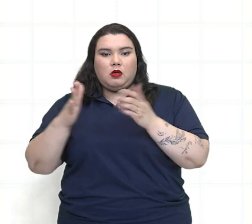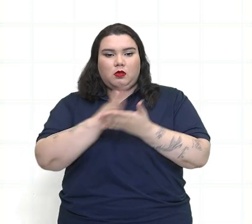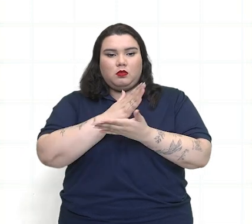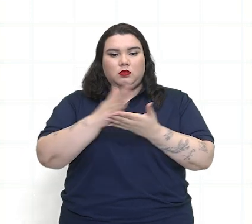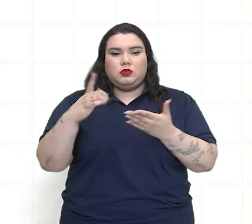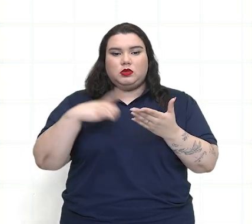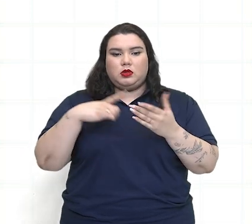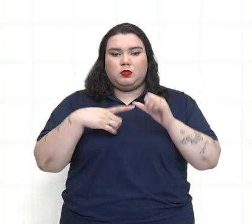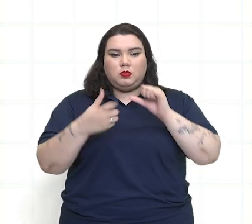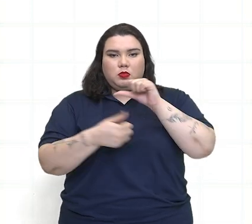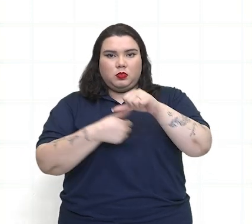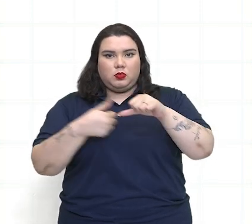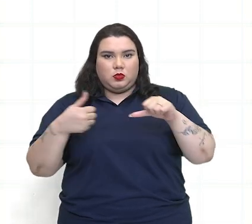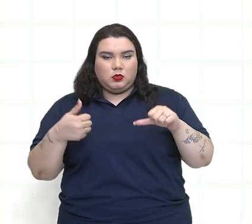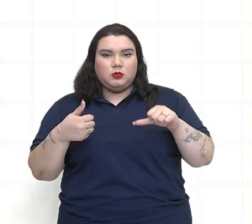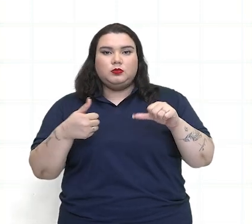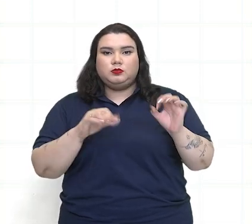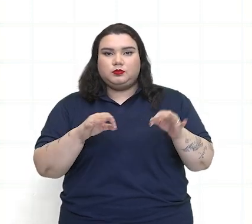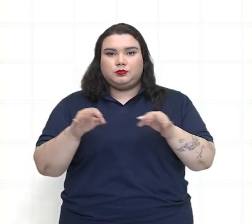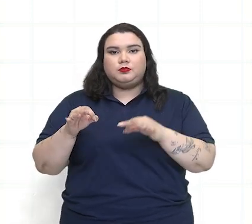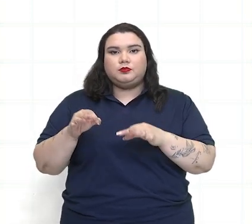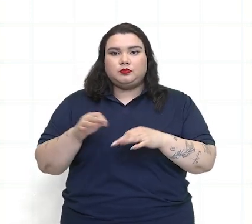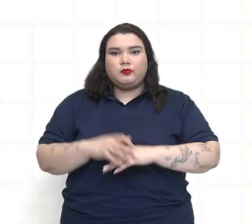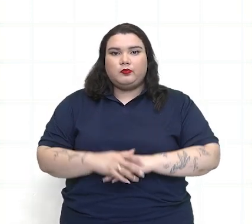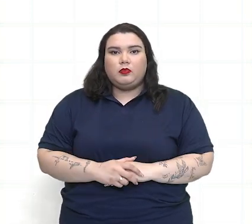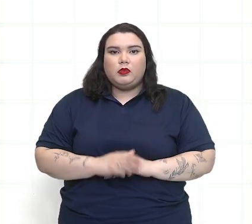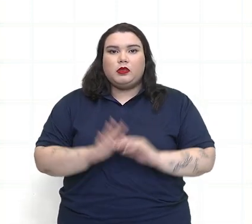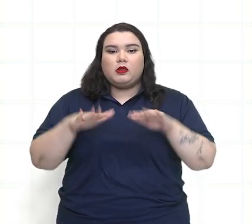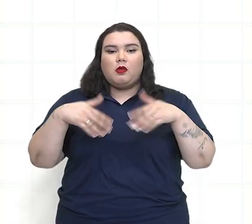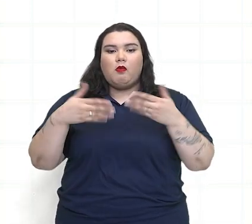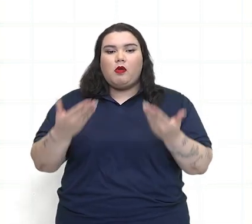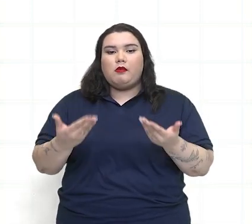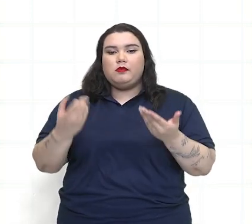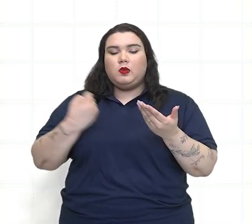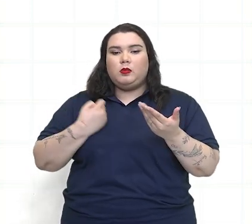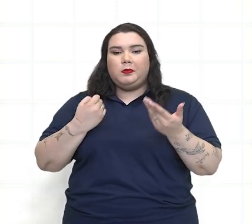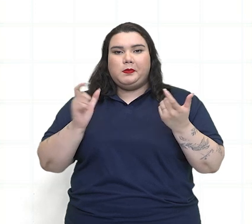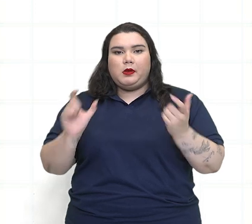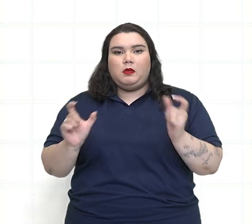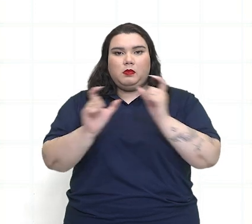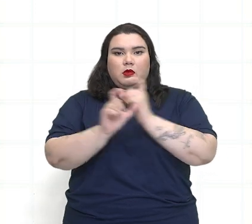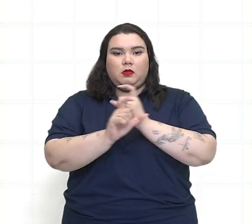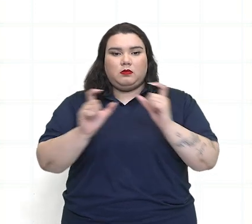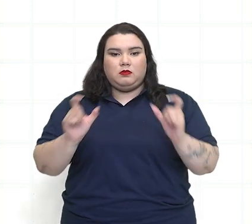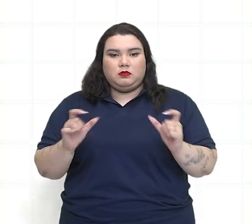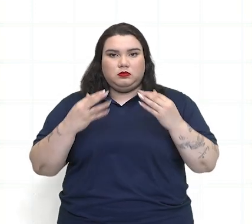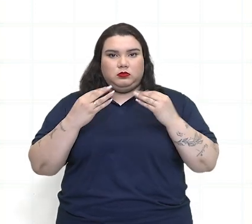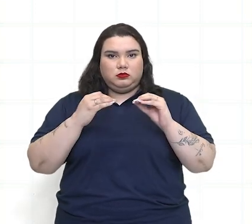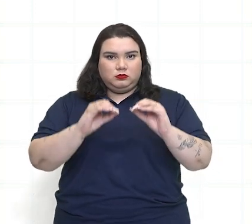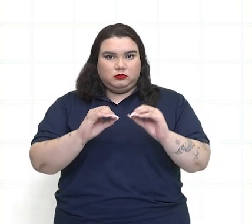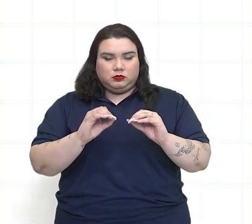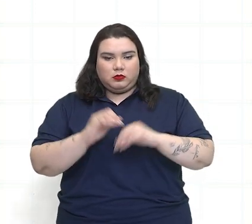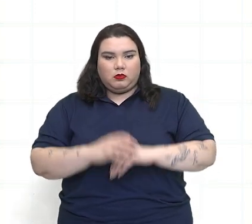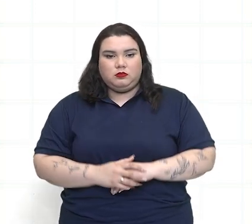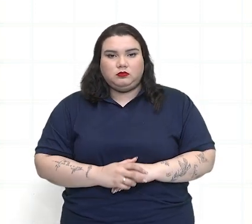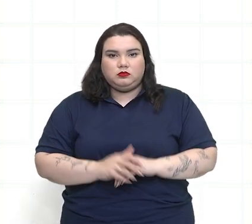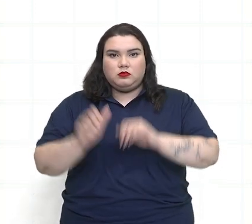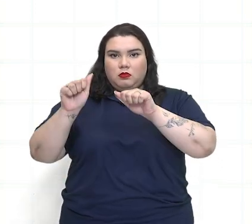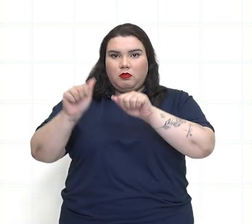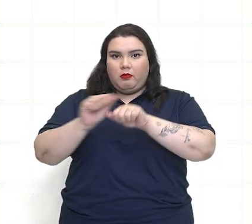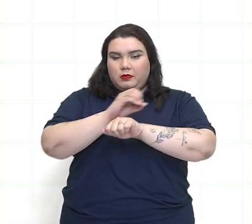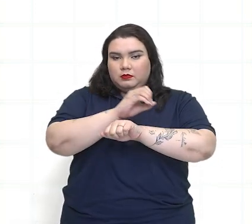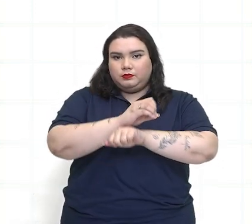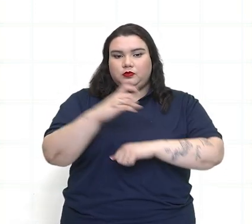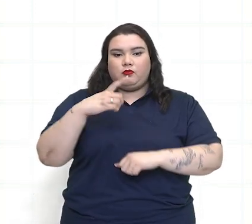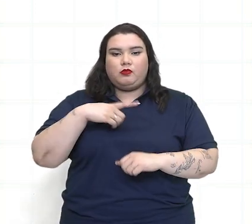do feminino para o masculino. Então, qual a posição que nós colocamos o artigo? O artigo,